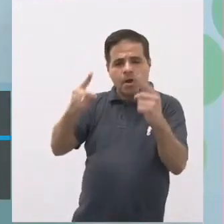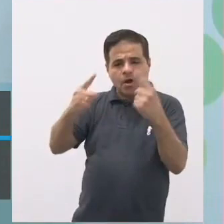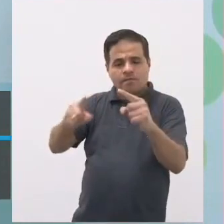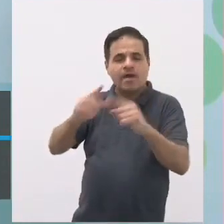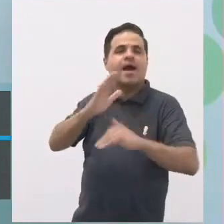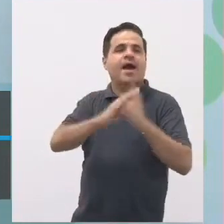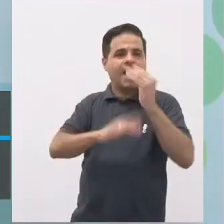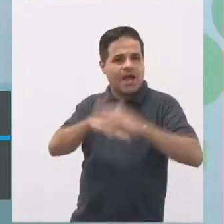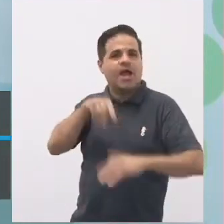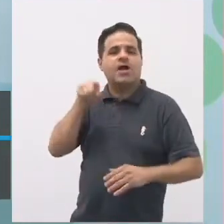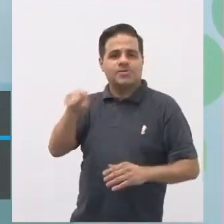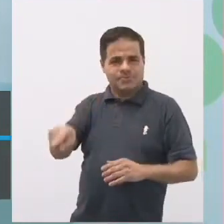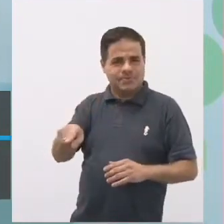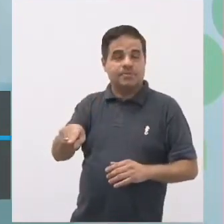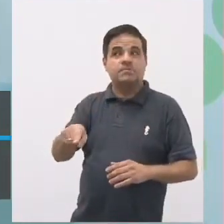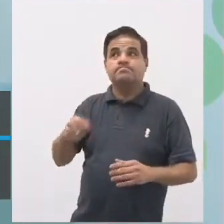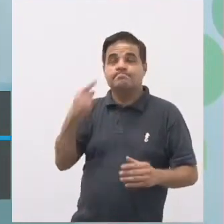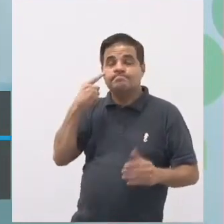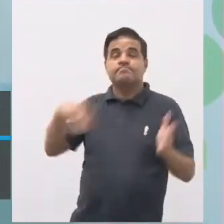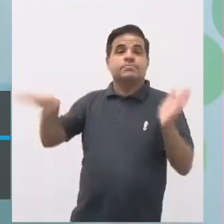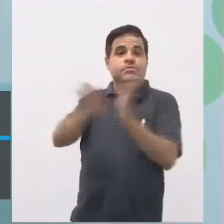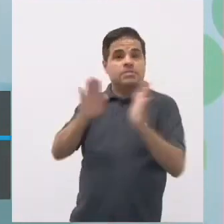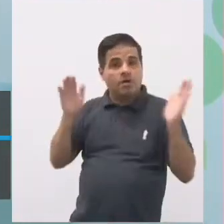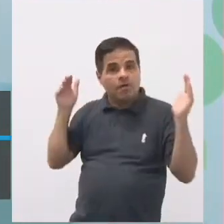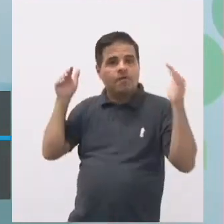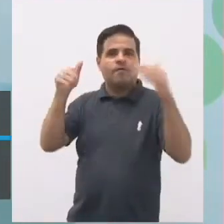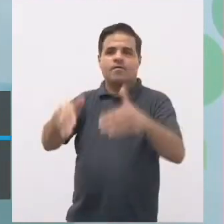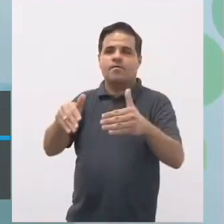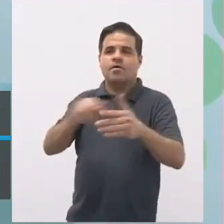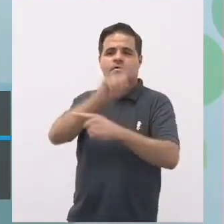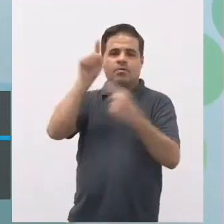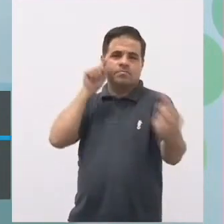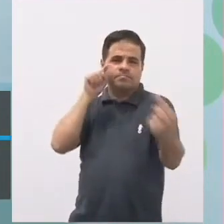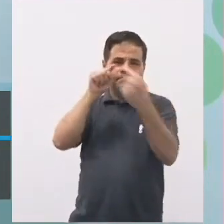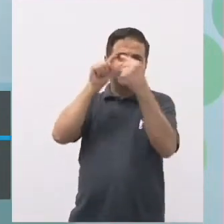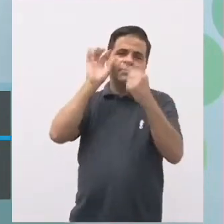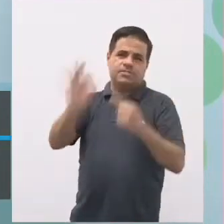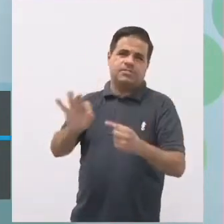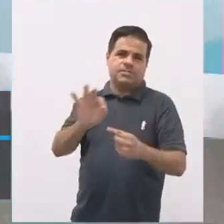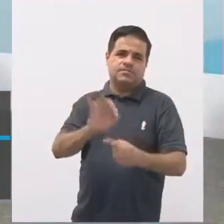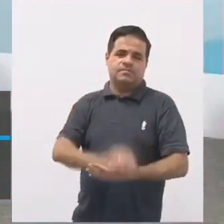que chegam no foco, no escopo, que é nosso objetivo. Tá?